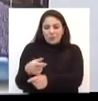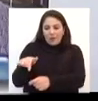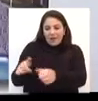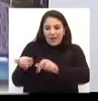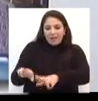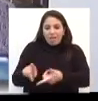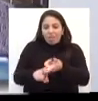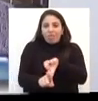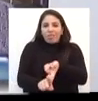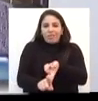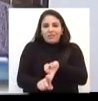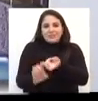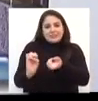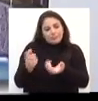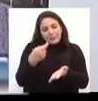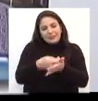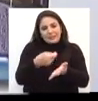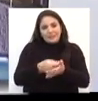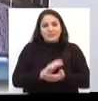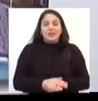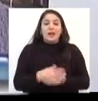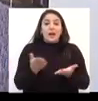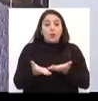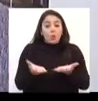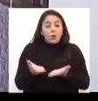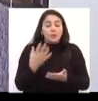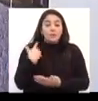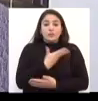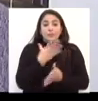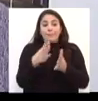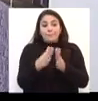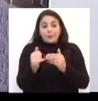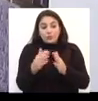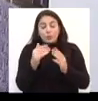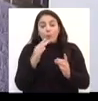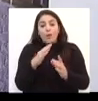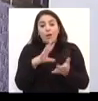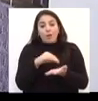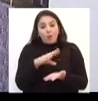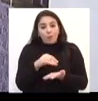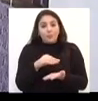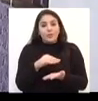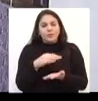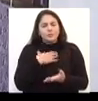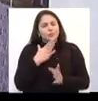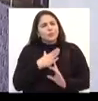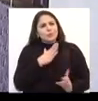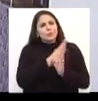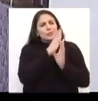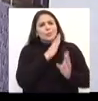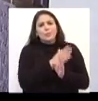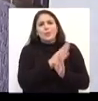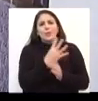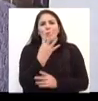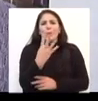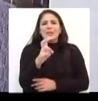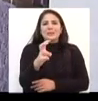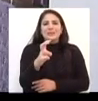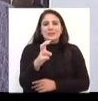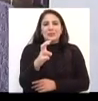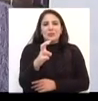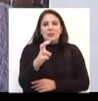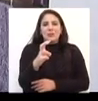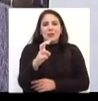de imóveis, né? E agora de forma oficial pedimos uma cópia da certidão. Nós descobrimos que